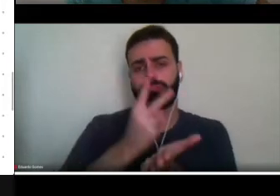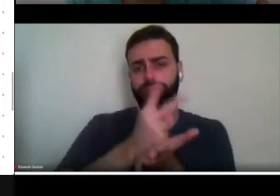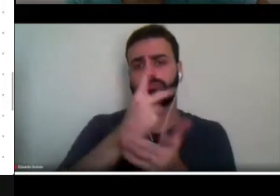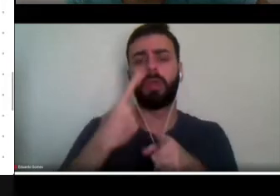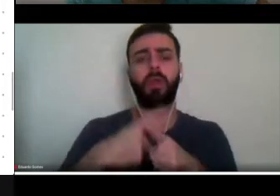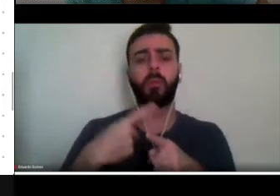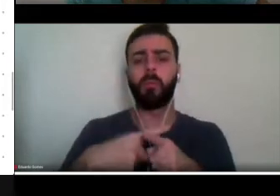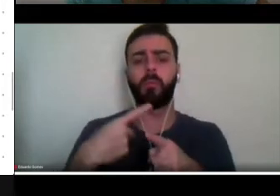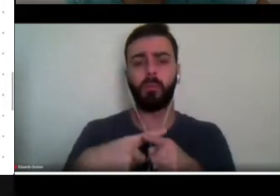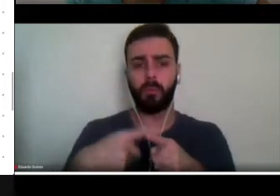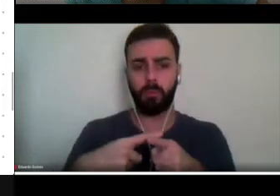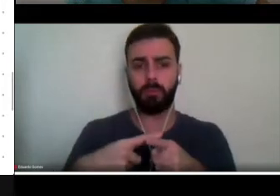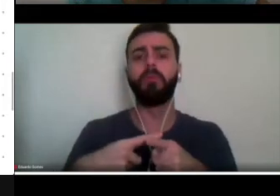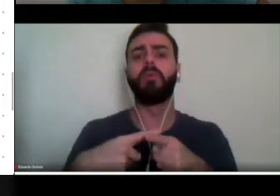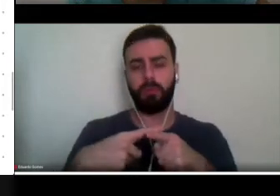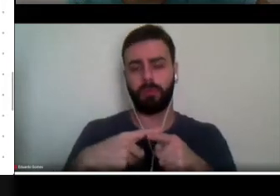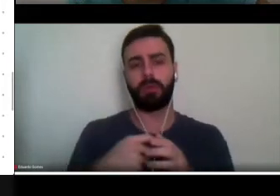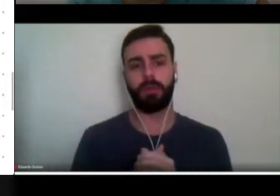possui sempre